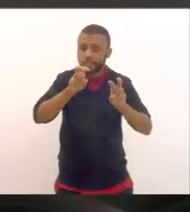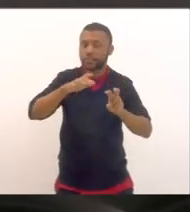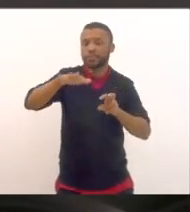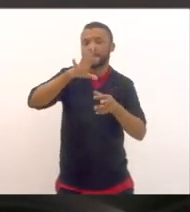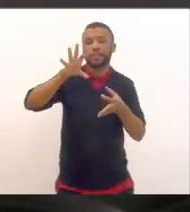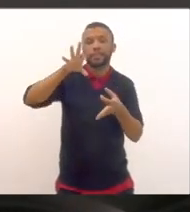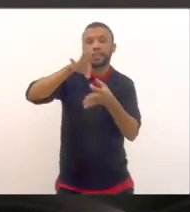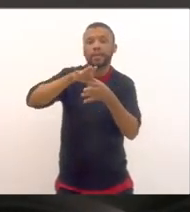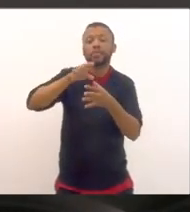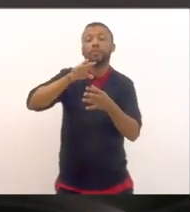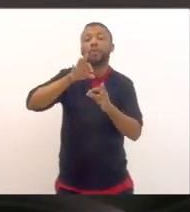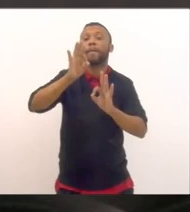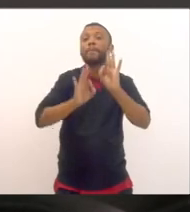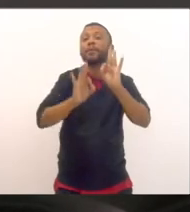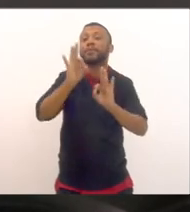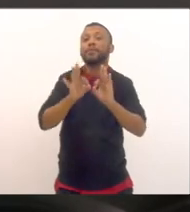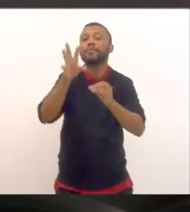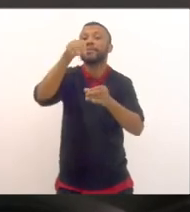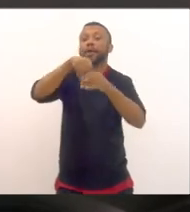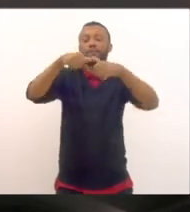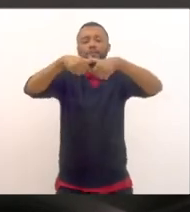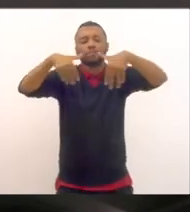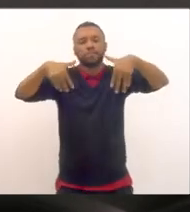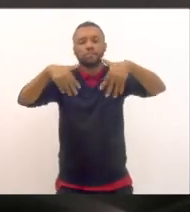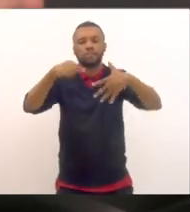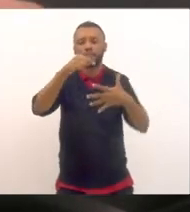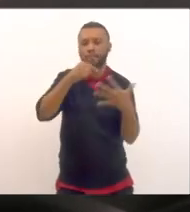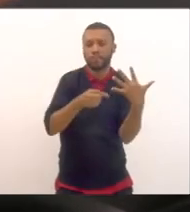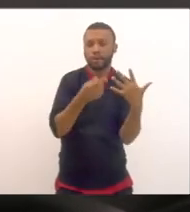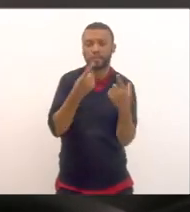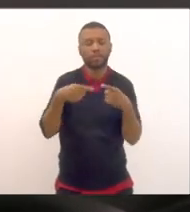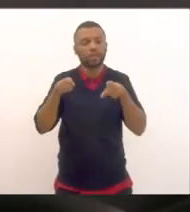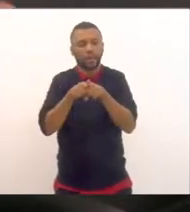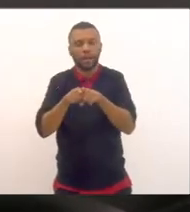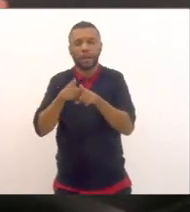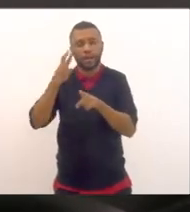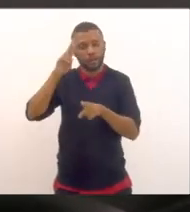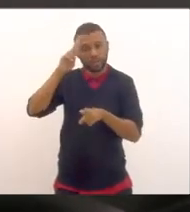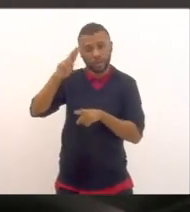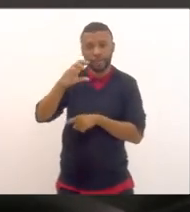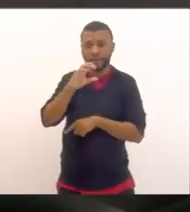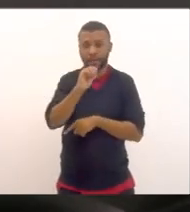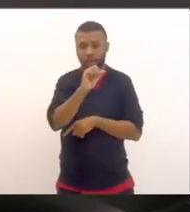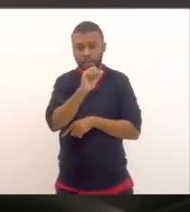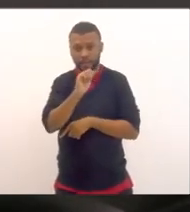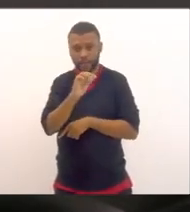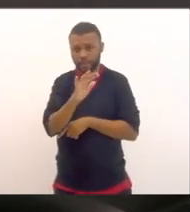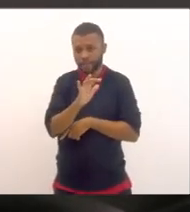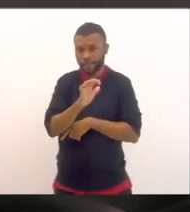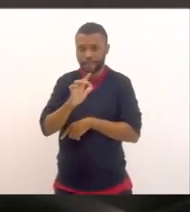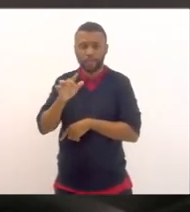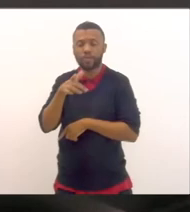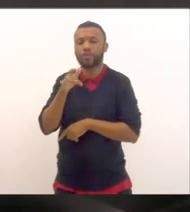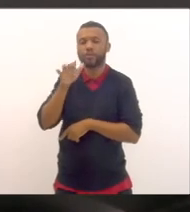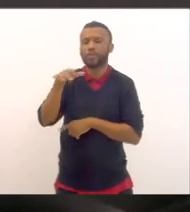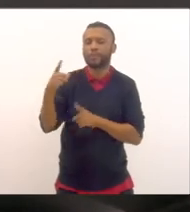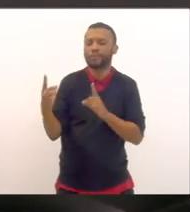do planejamento do estado é só sentar lá com chefe da casa civil chamar o